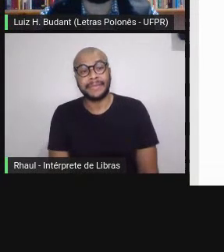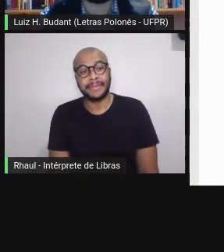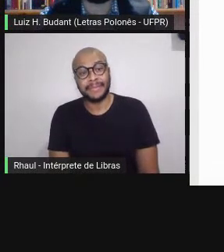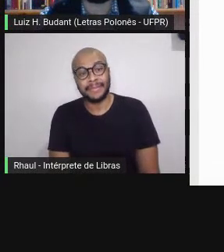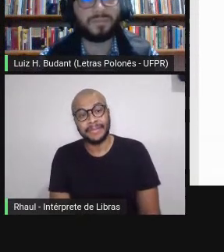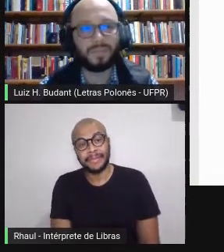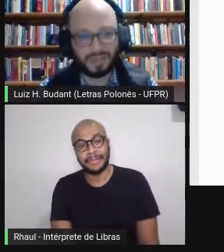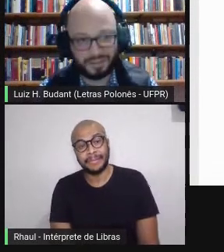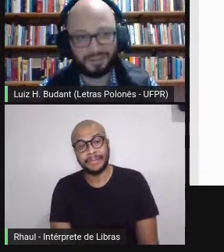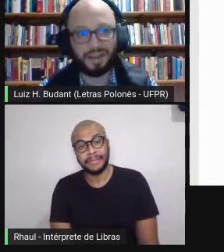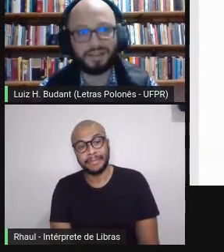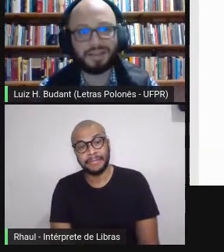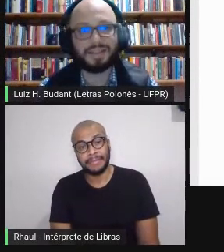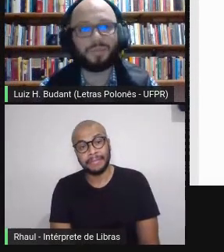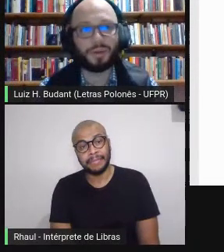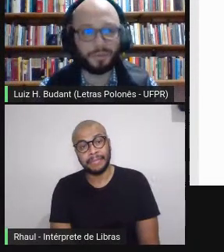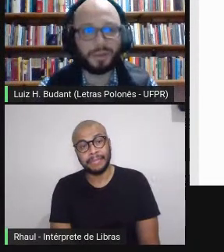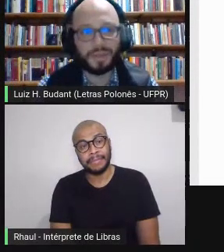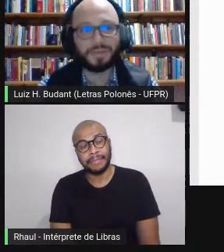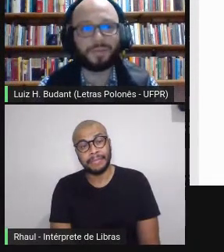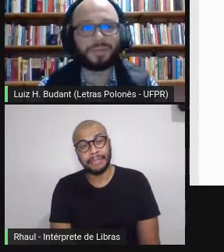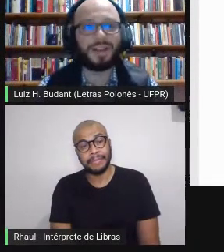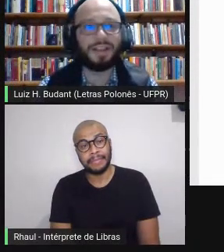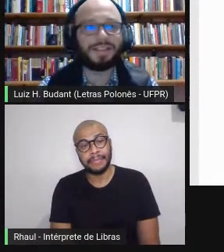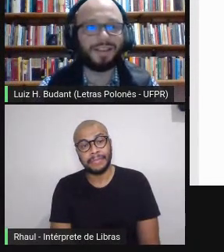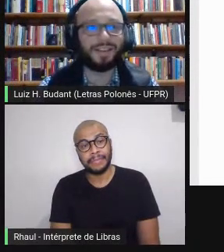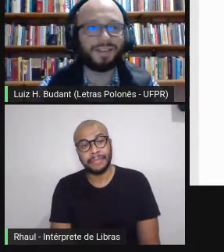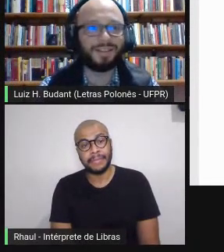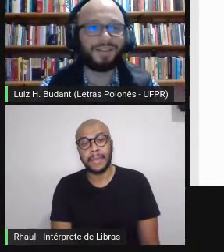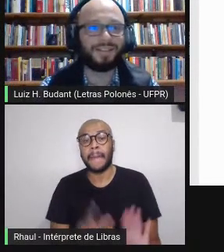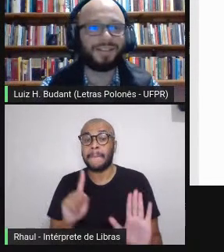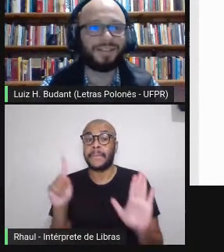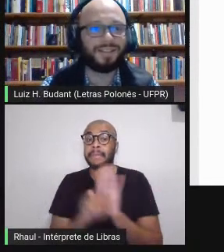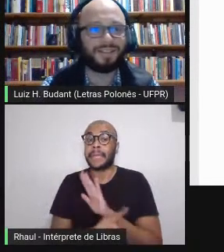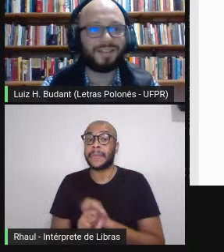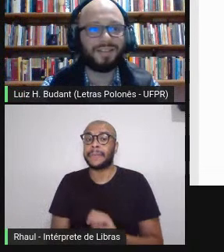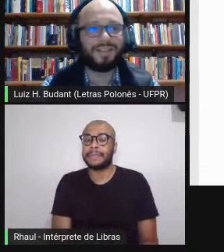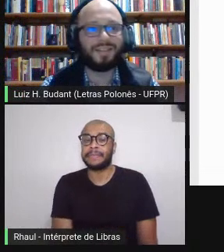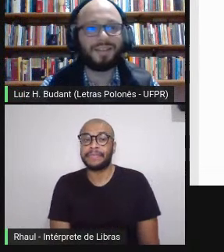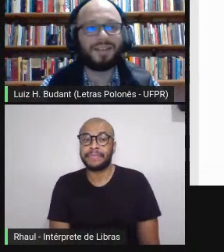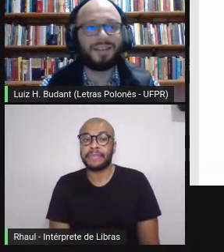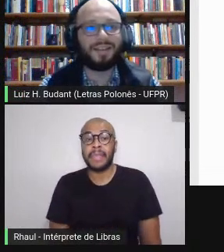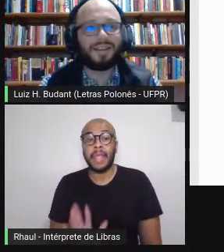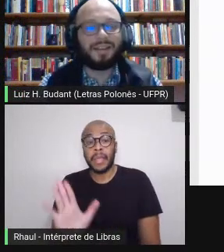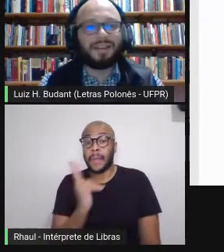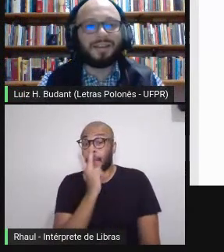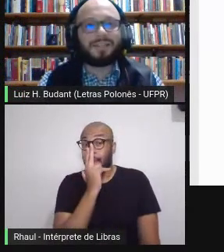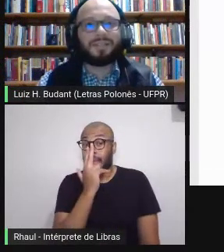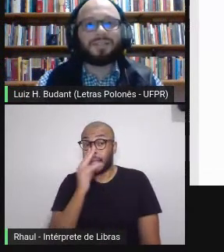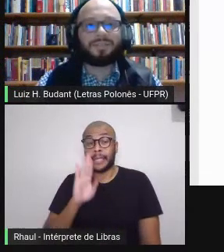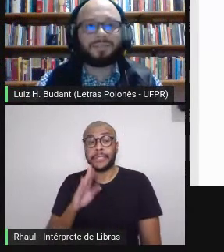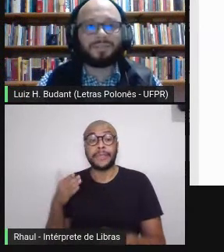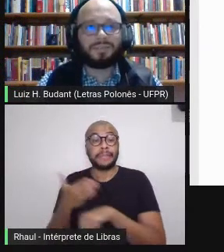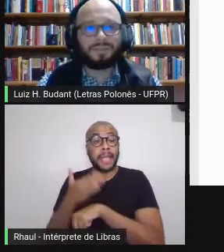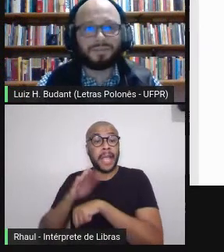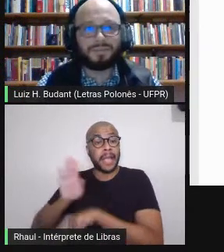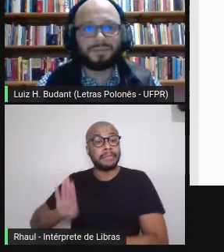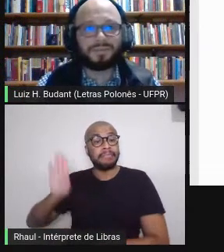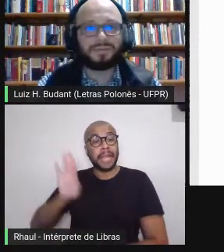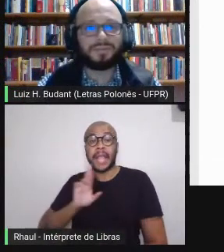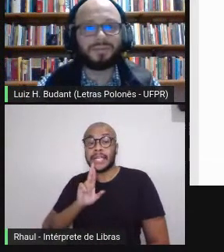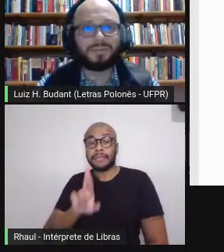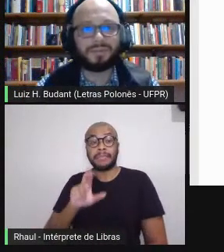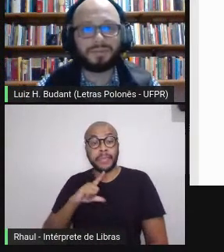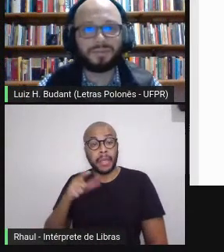Alicji. Trata-se da pergunta mais para a professora Alicja. Eu acho que os participantes podem responder, os que